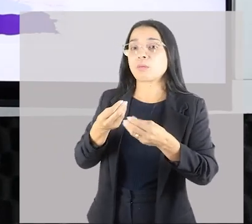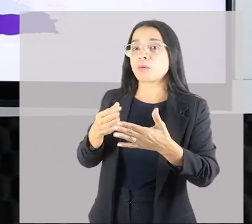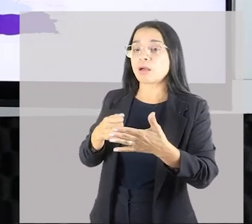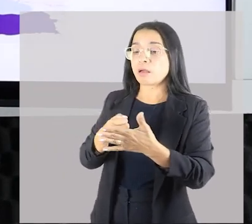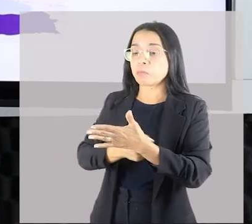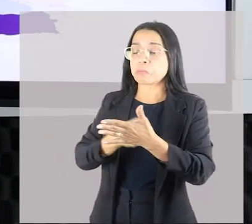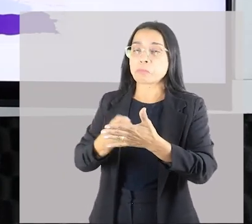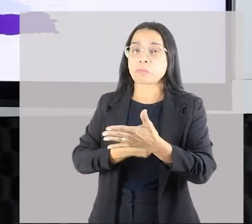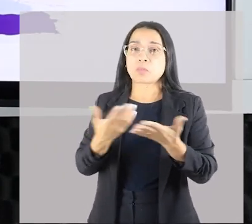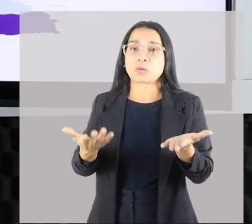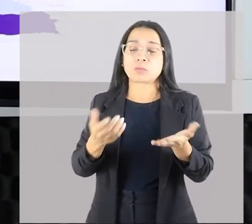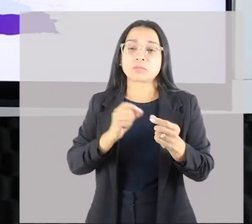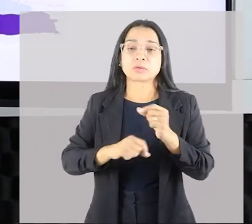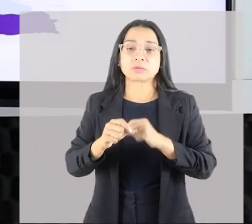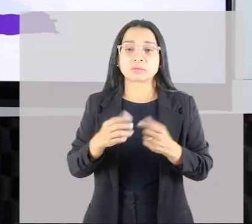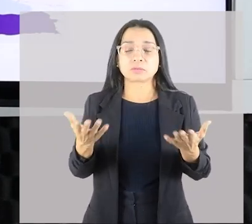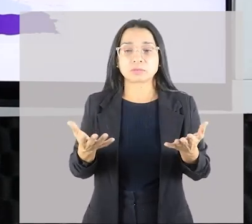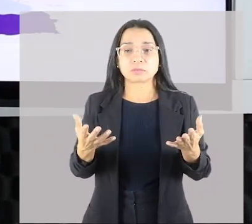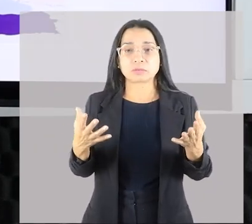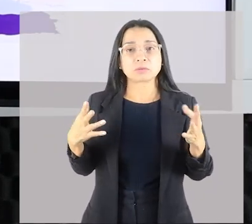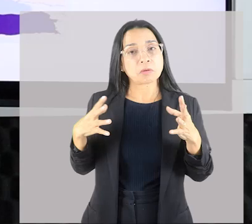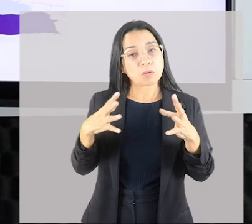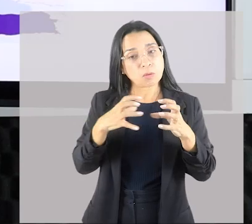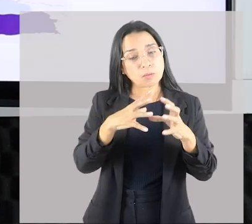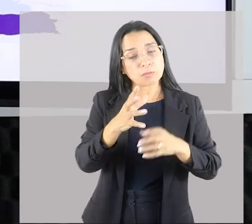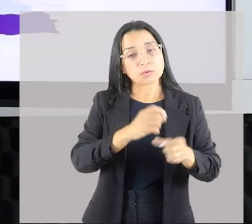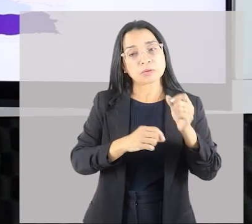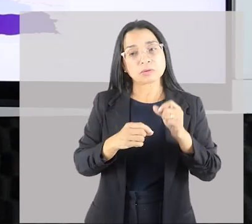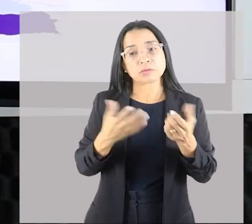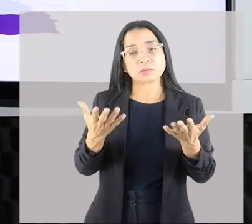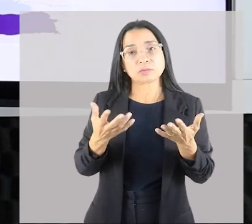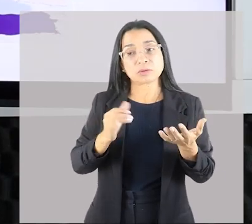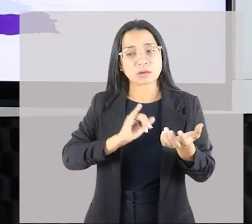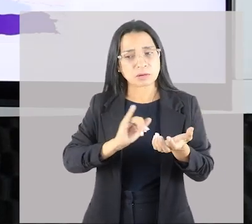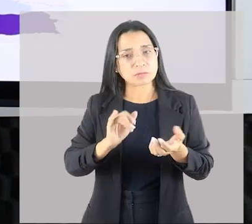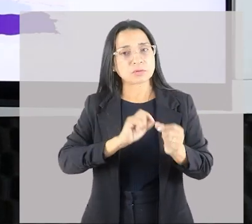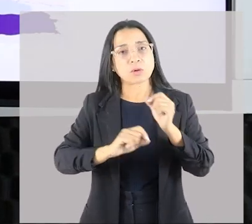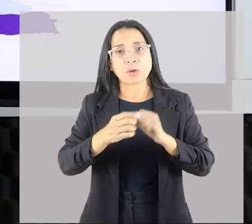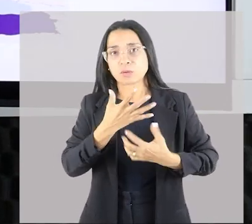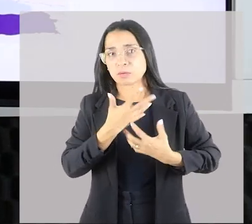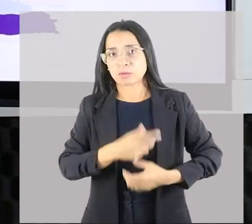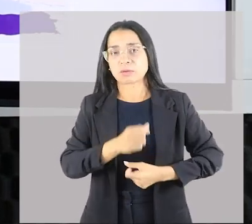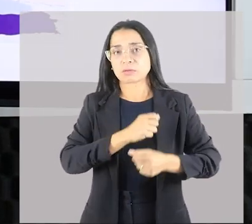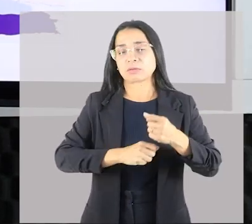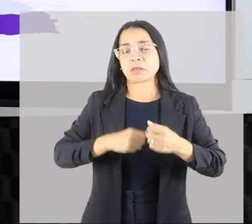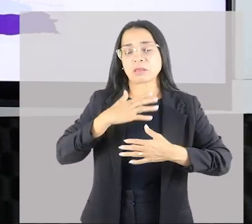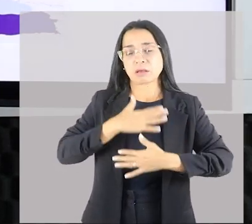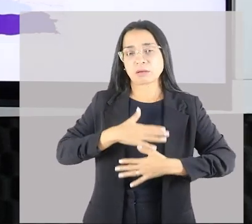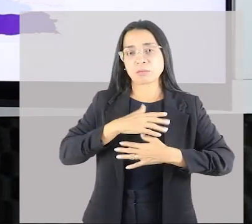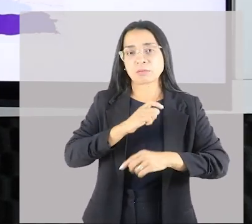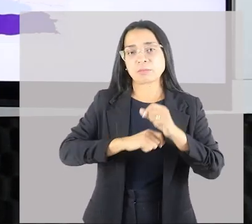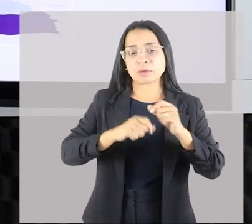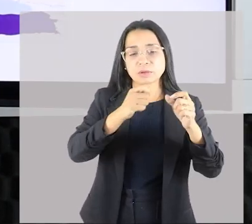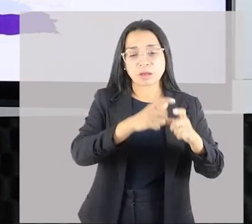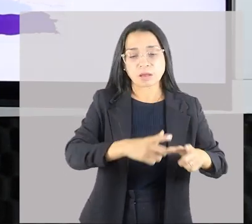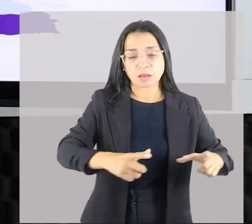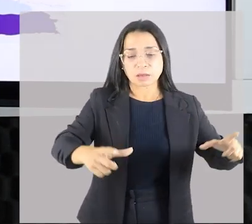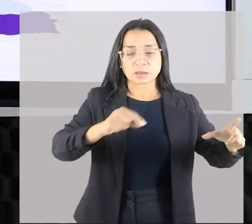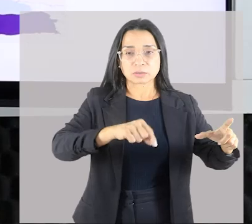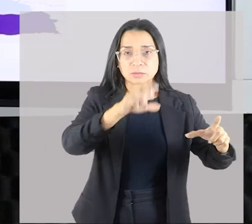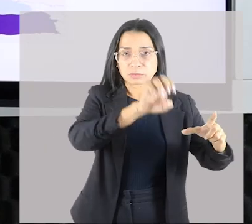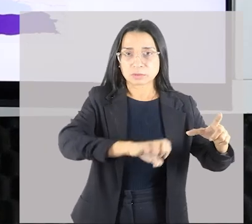E a Rússia já vinha avisando, tá certo, que não iria aceitar de maneira passiva a expansão dessa